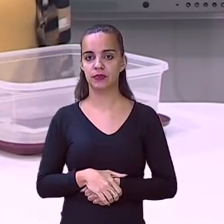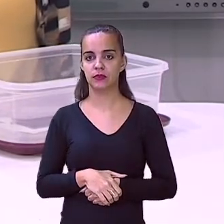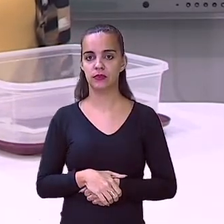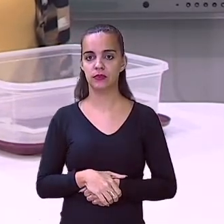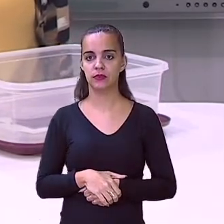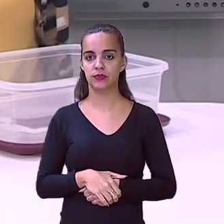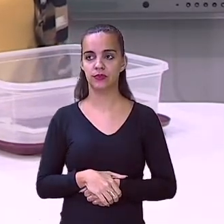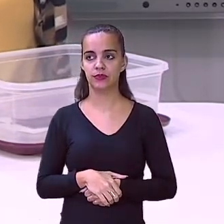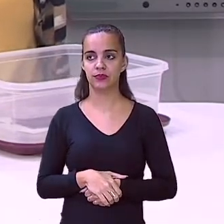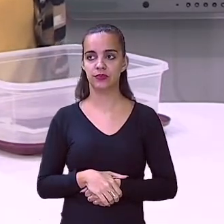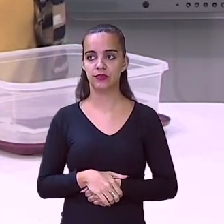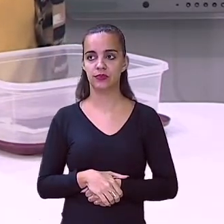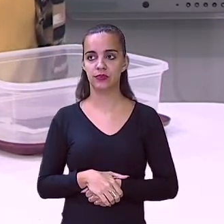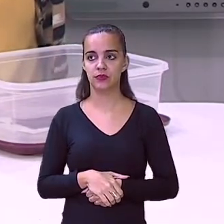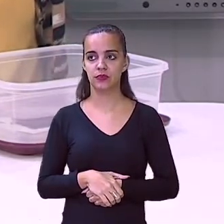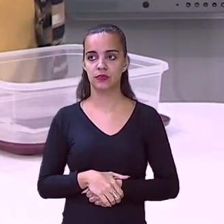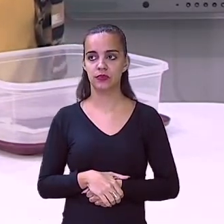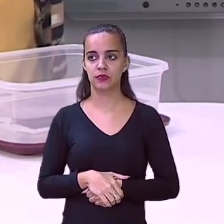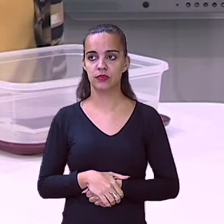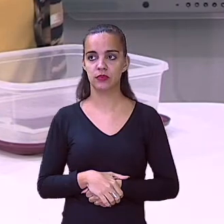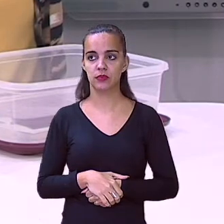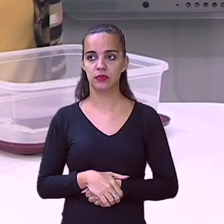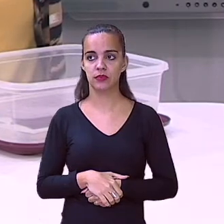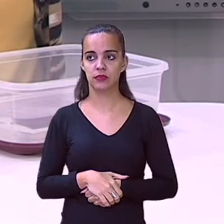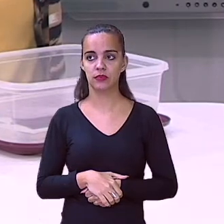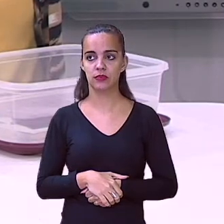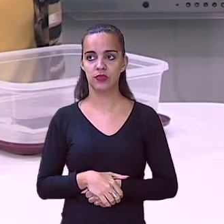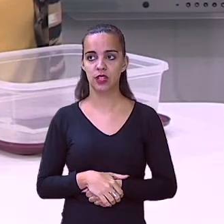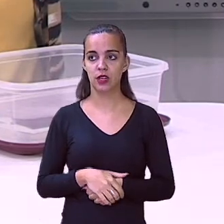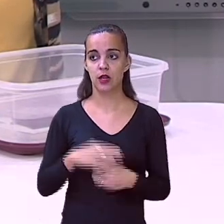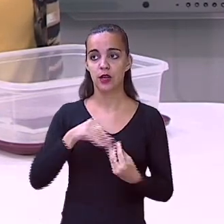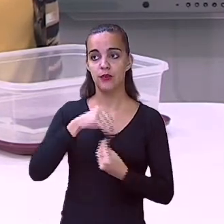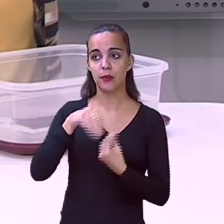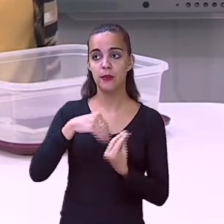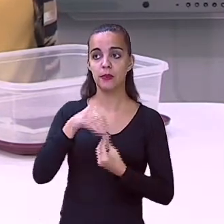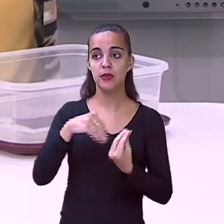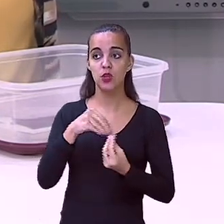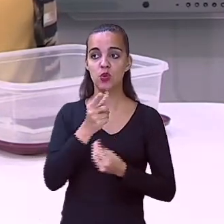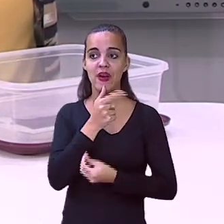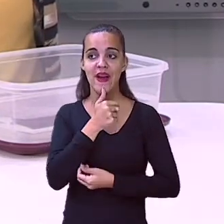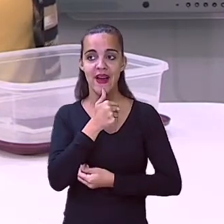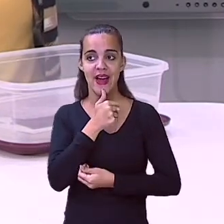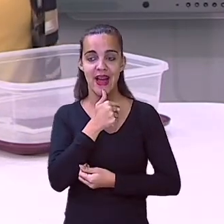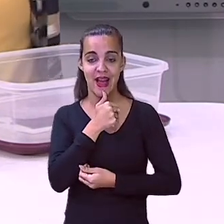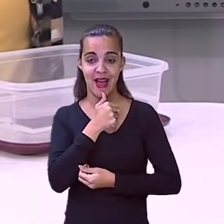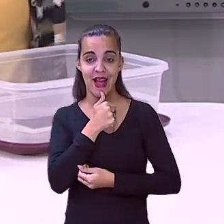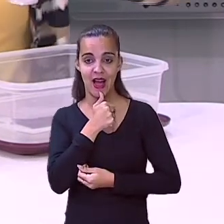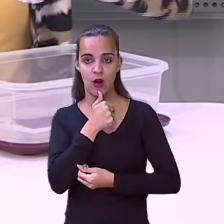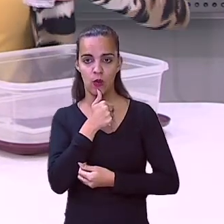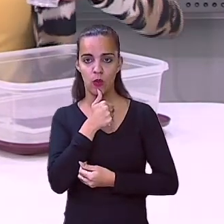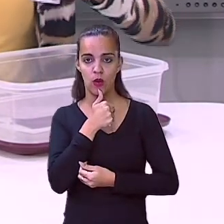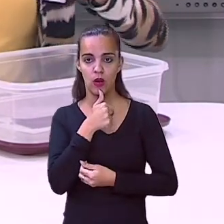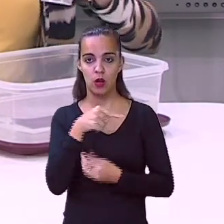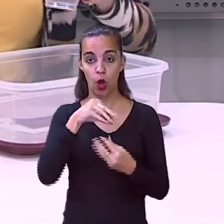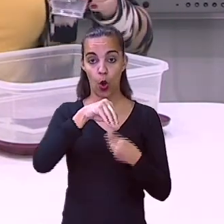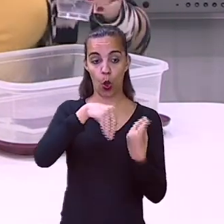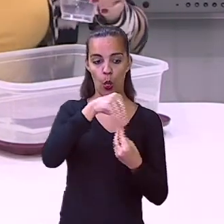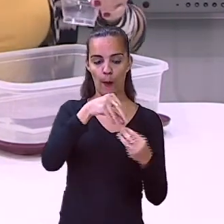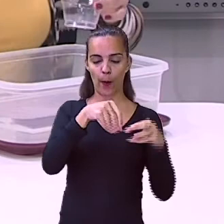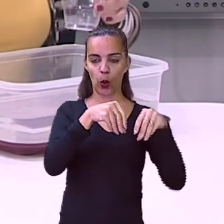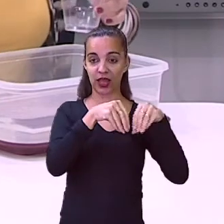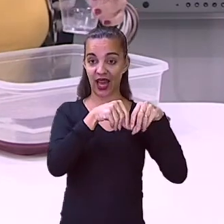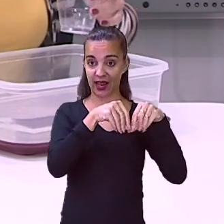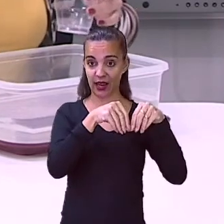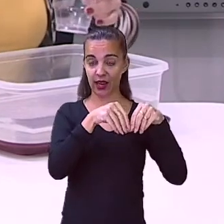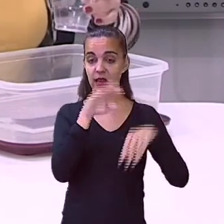nesta mistura de areia e pó de serra. E